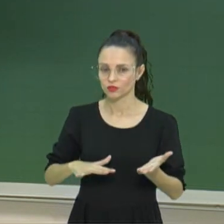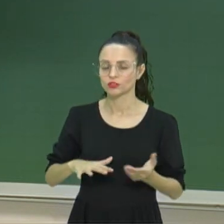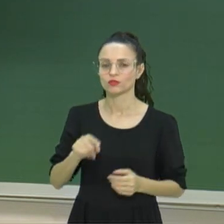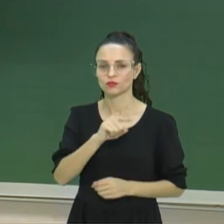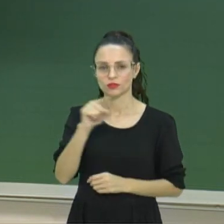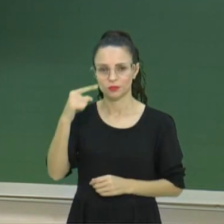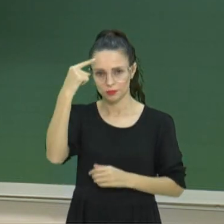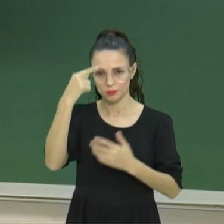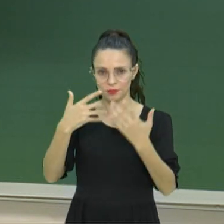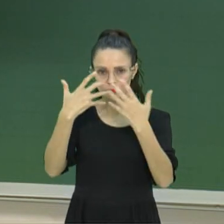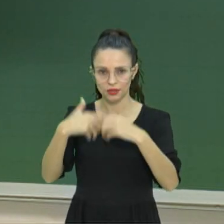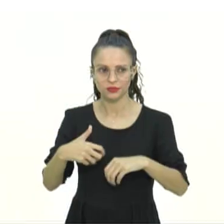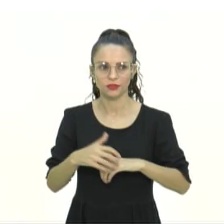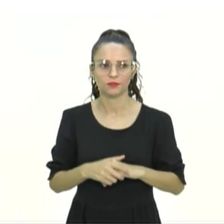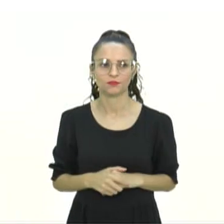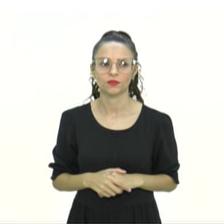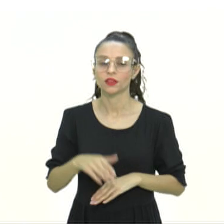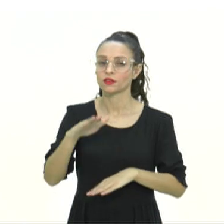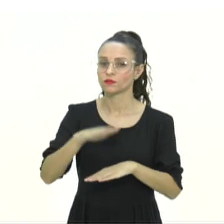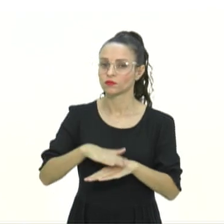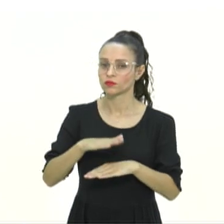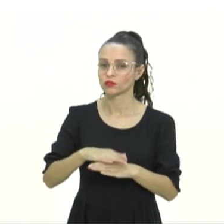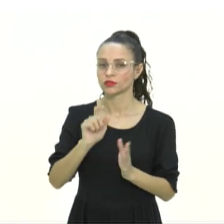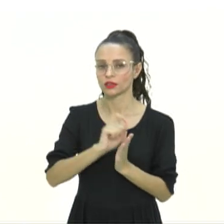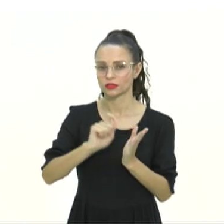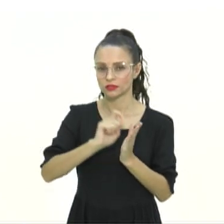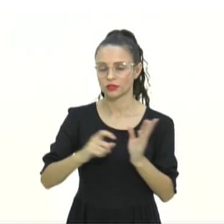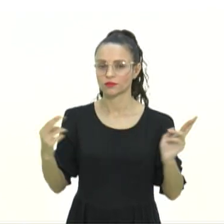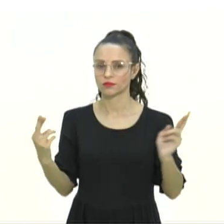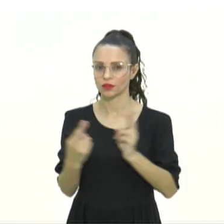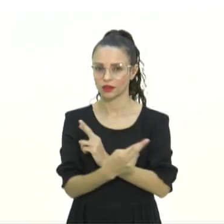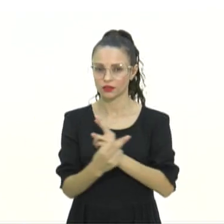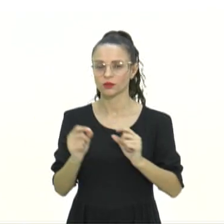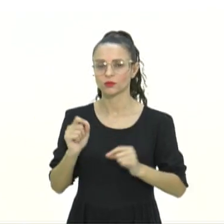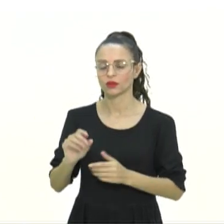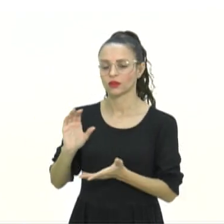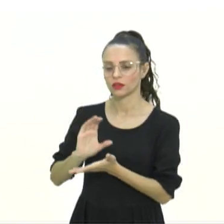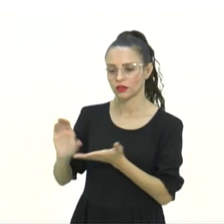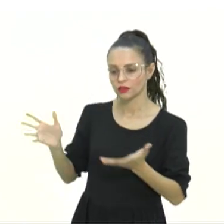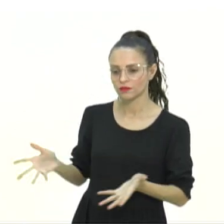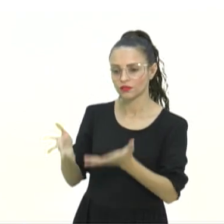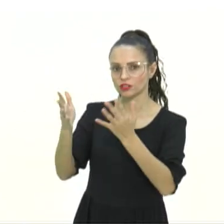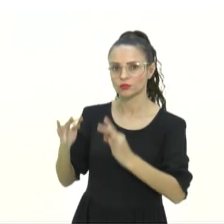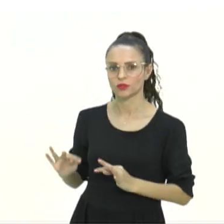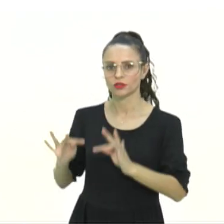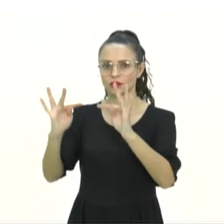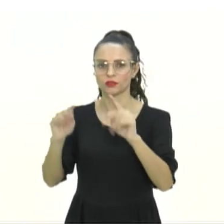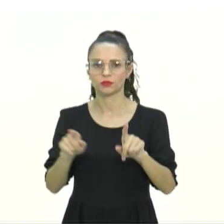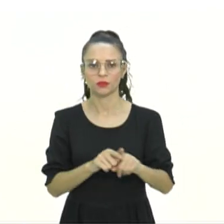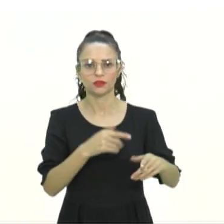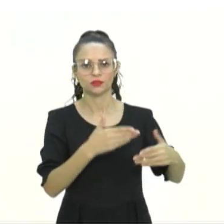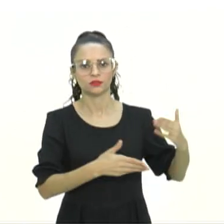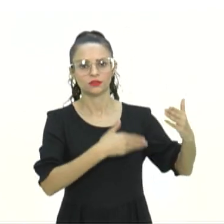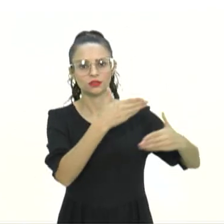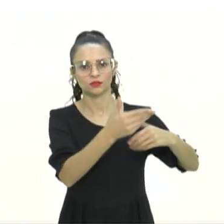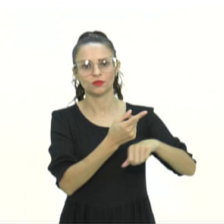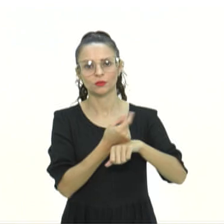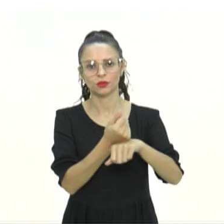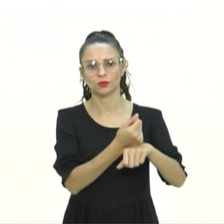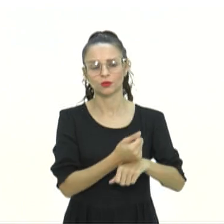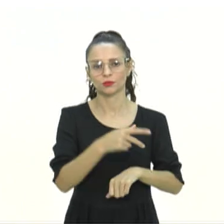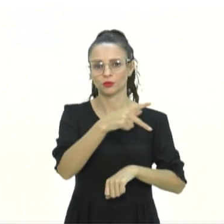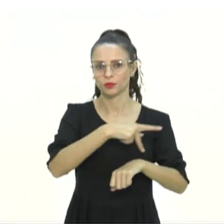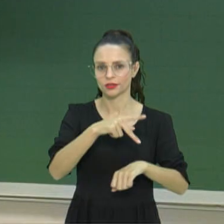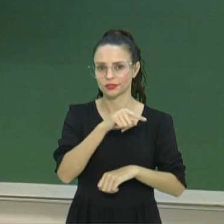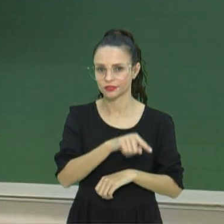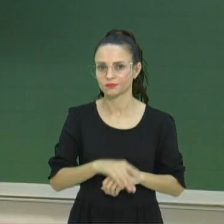você pensar. Faça uma relação entre o investimento em tecnologia e o desenvolvimento econômico do